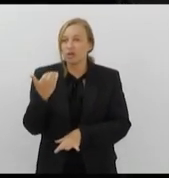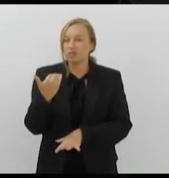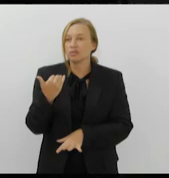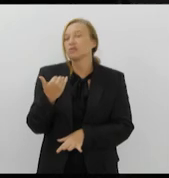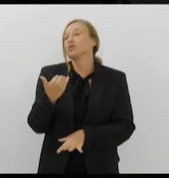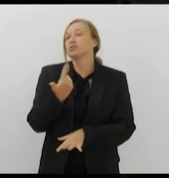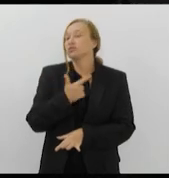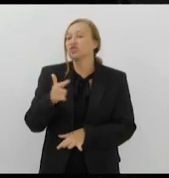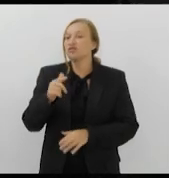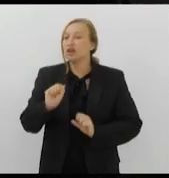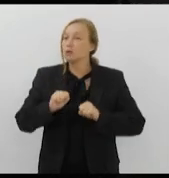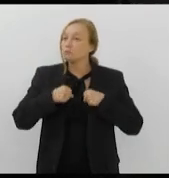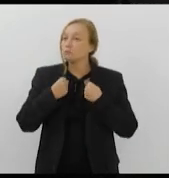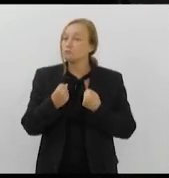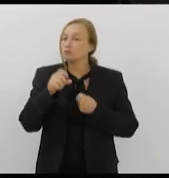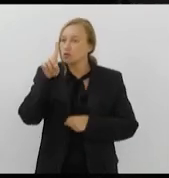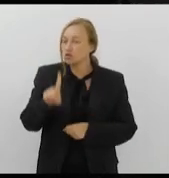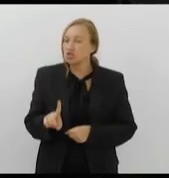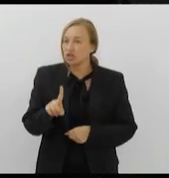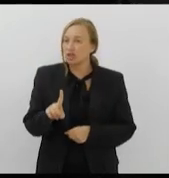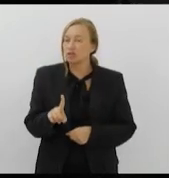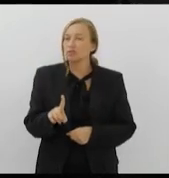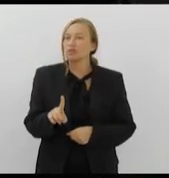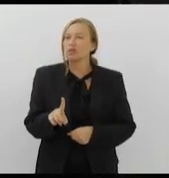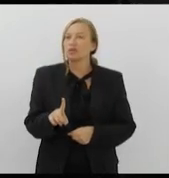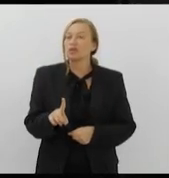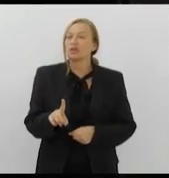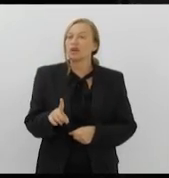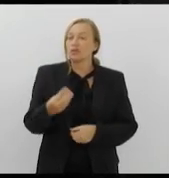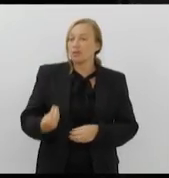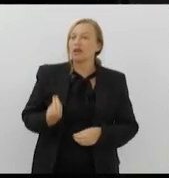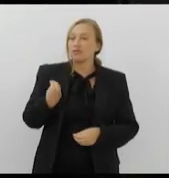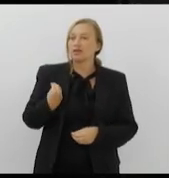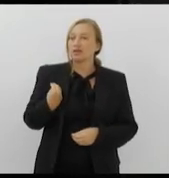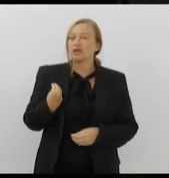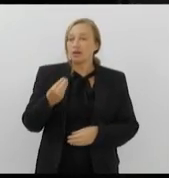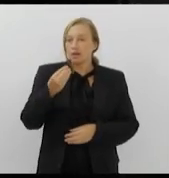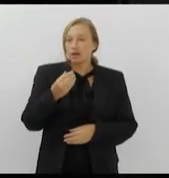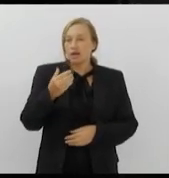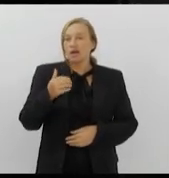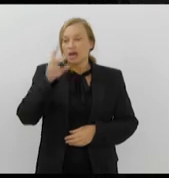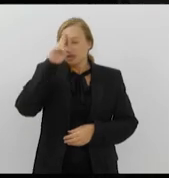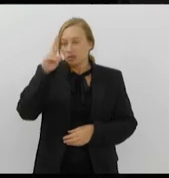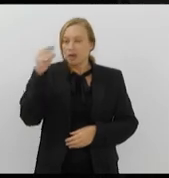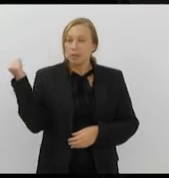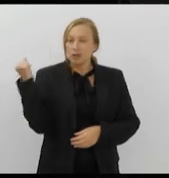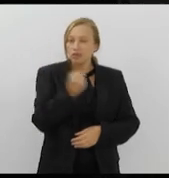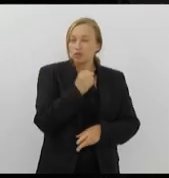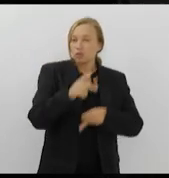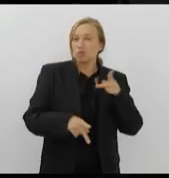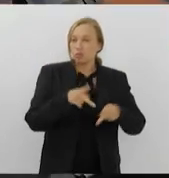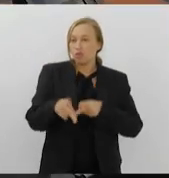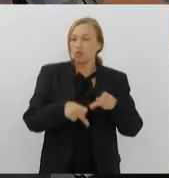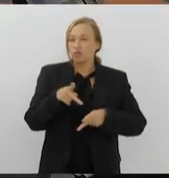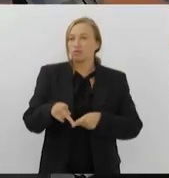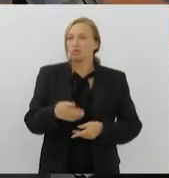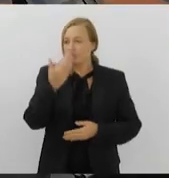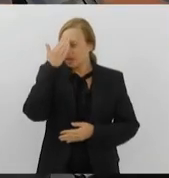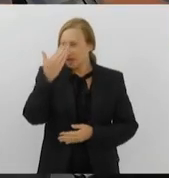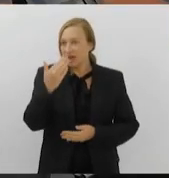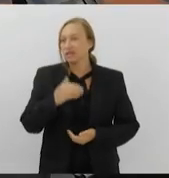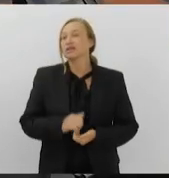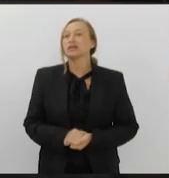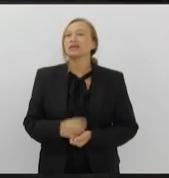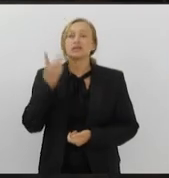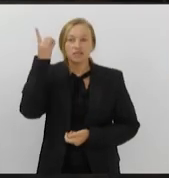de lutar pela sua vida, pela corrupção que a senhora, né, promoveu no município de Quissamã. Muito obrigado, presidente. Obrigada, nobre